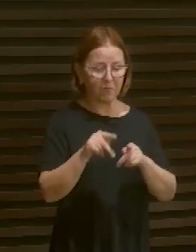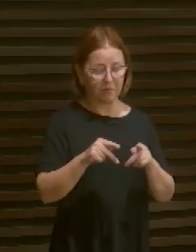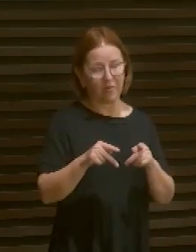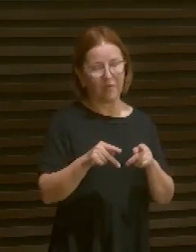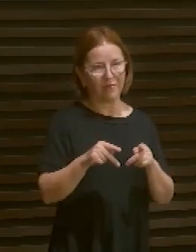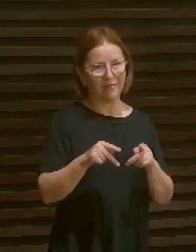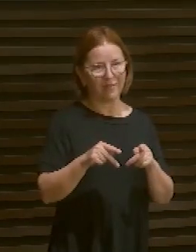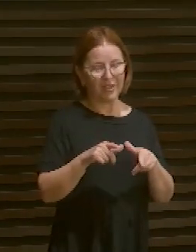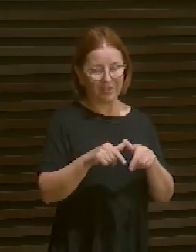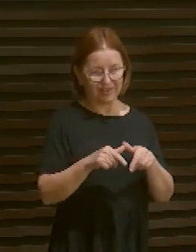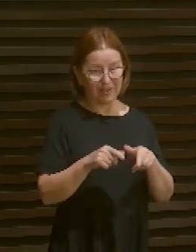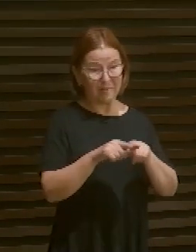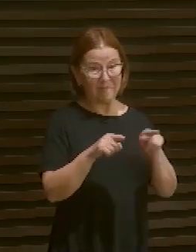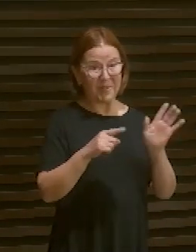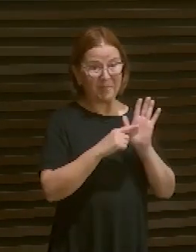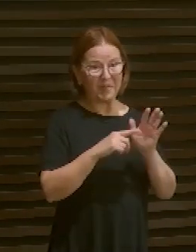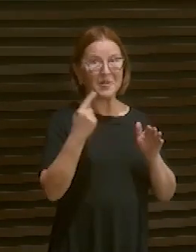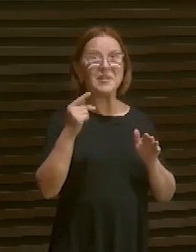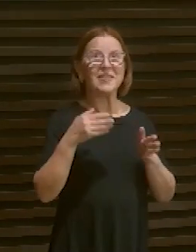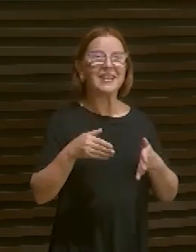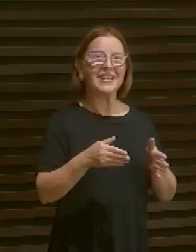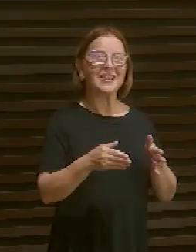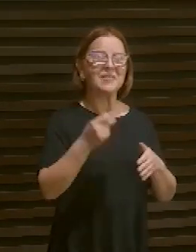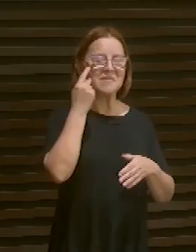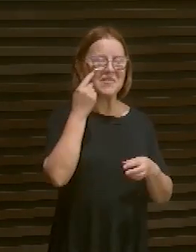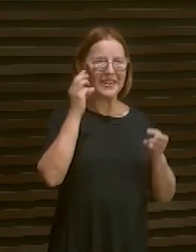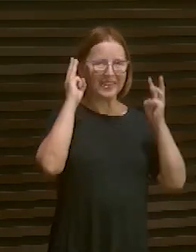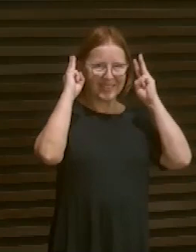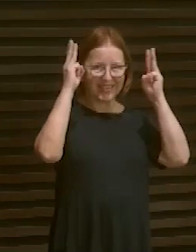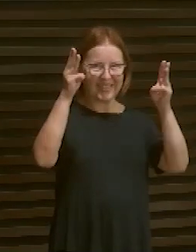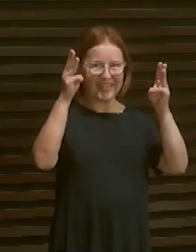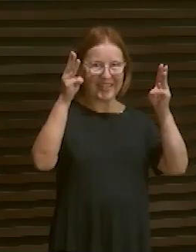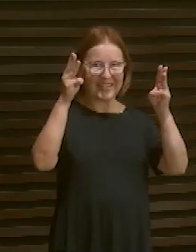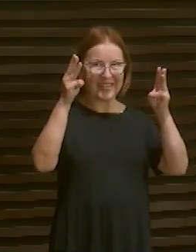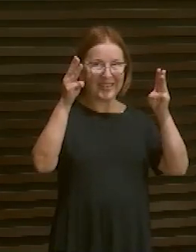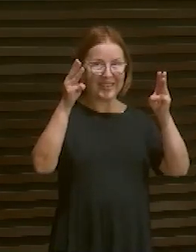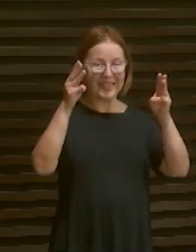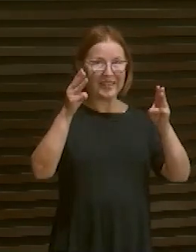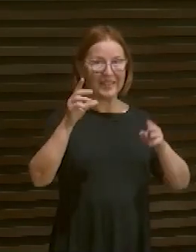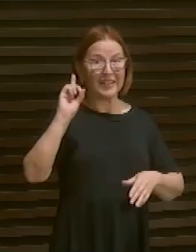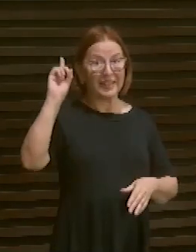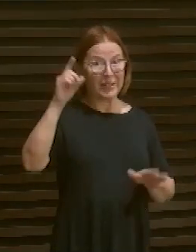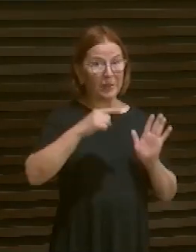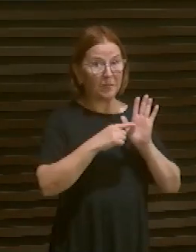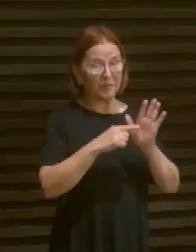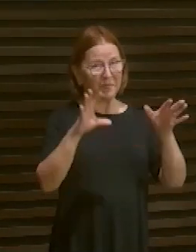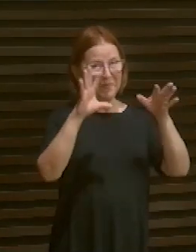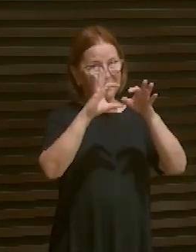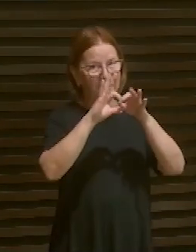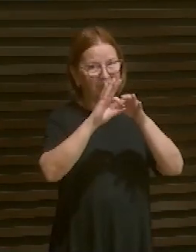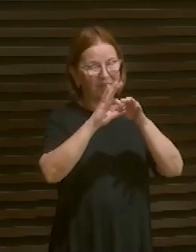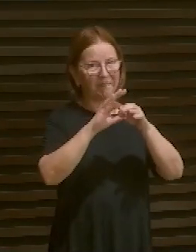Moisés. A sua intimidade a Moisés. nós corremos o risco